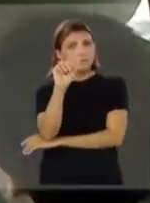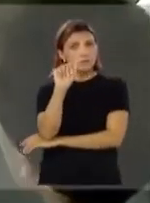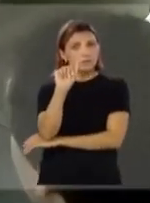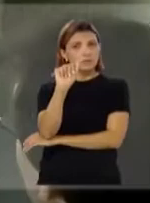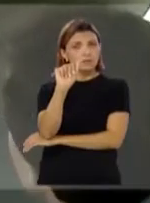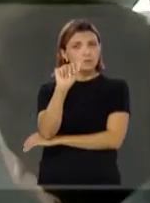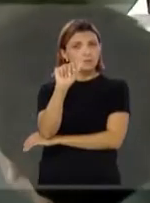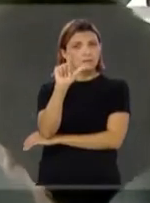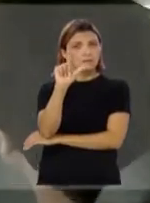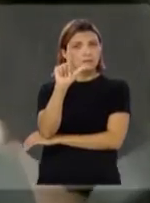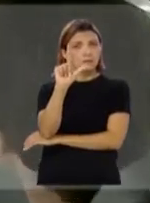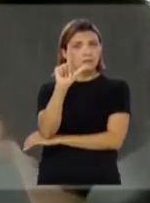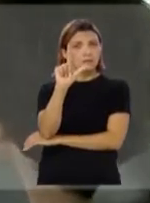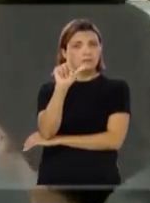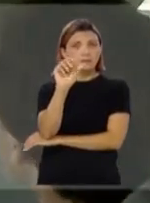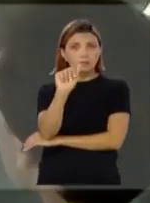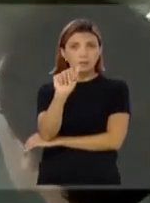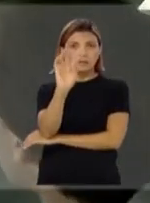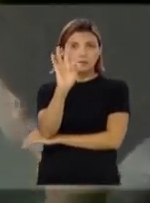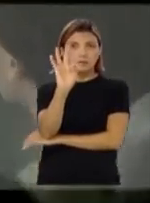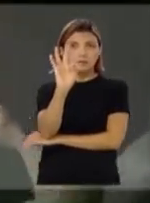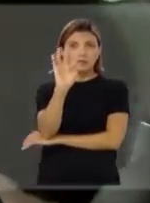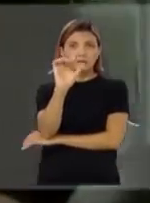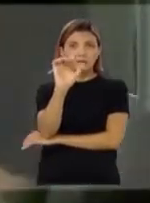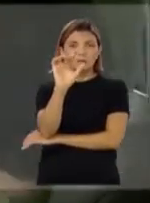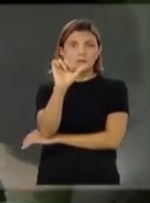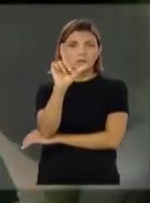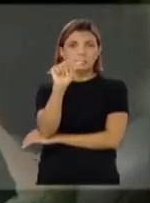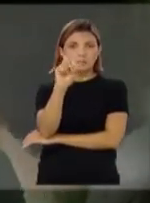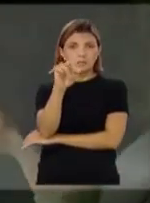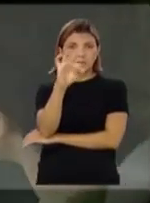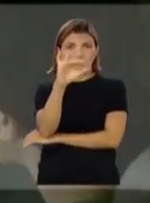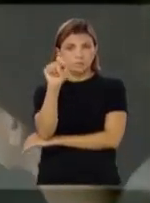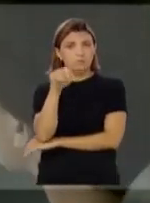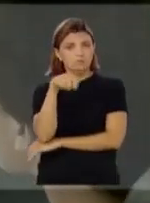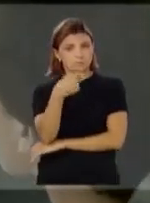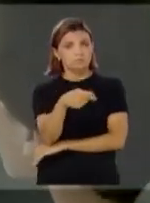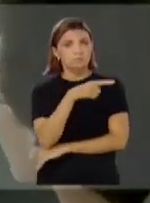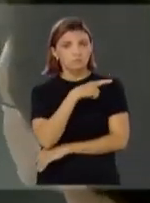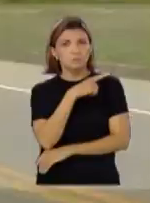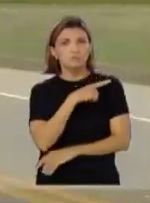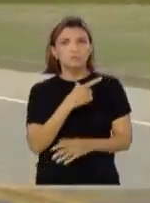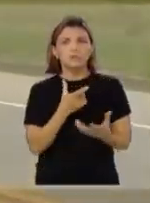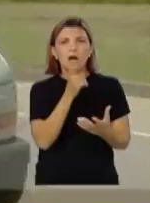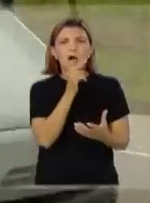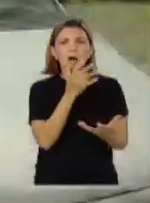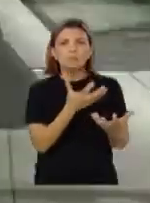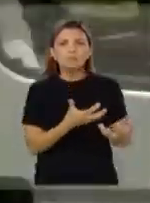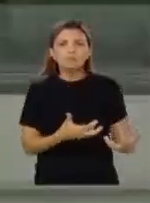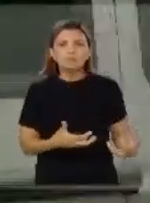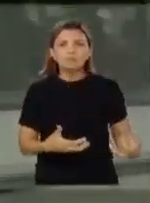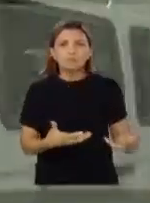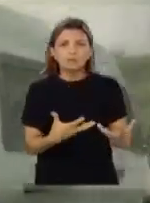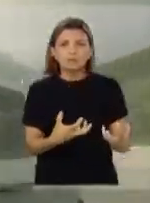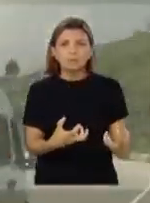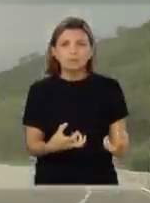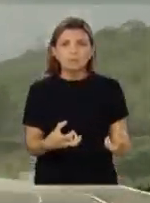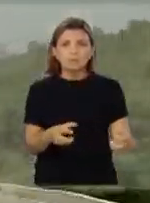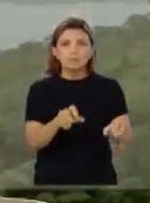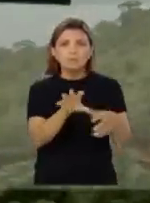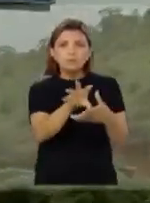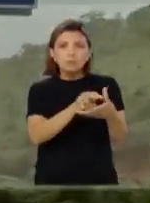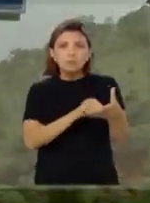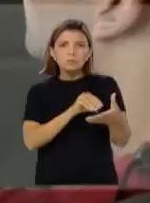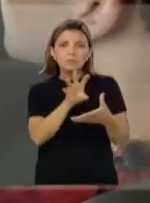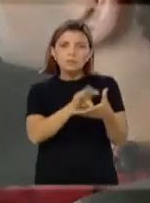seria a Mata Atlântica mesmo vocês podem ver até a neblina que é comum no Alto da Serra por é o caso da umidade que